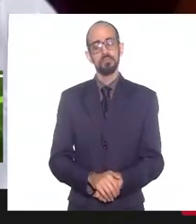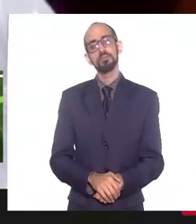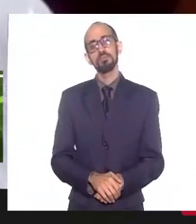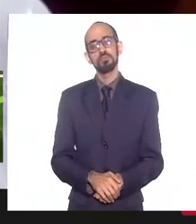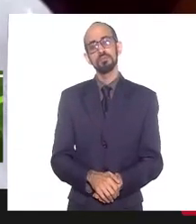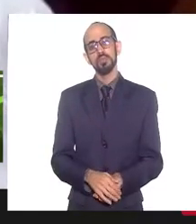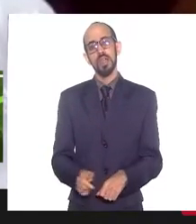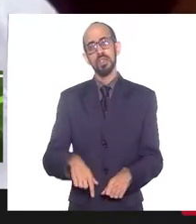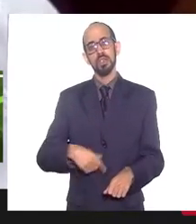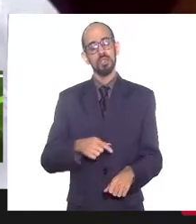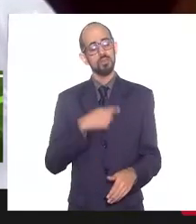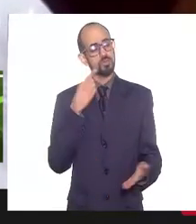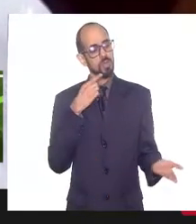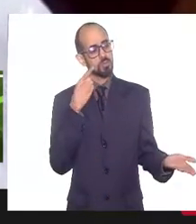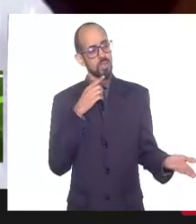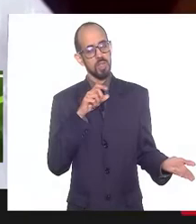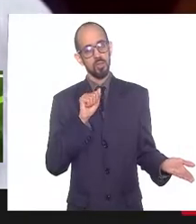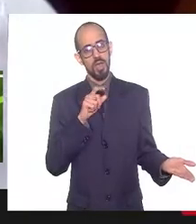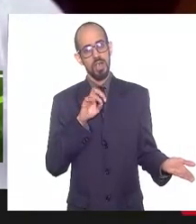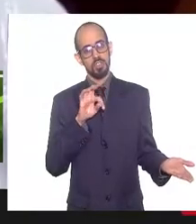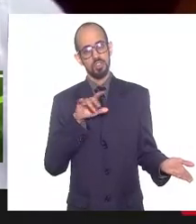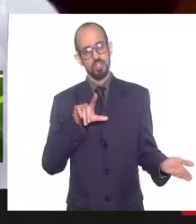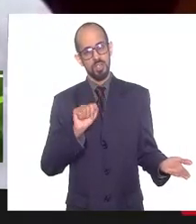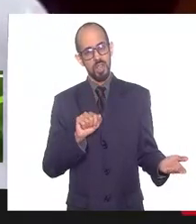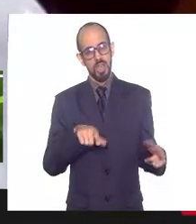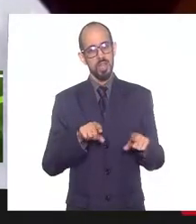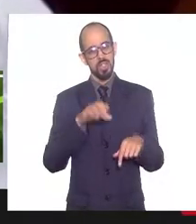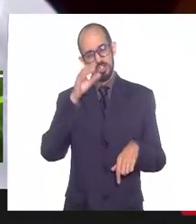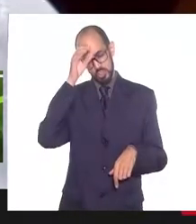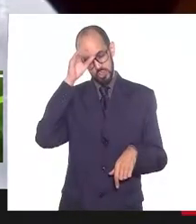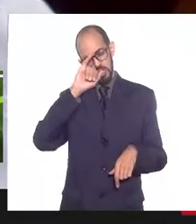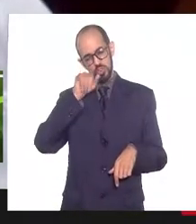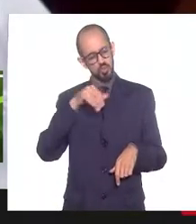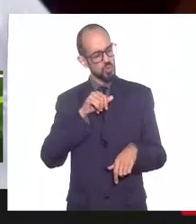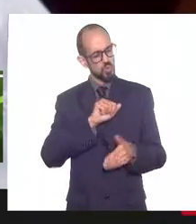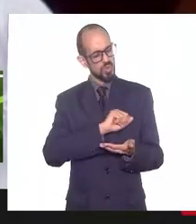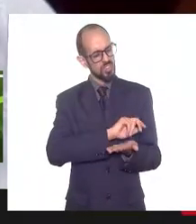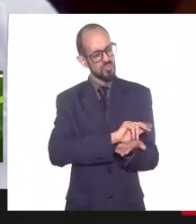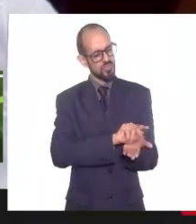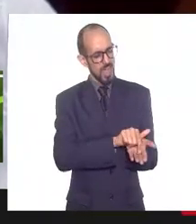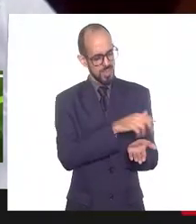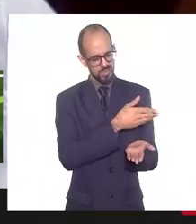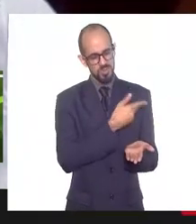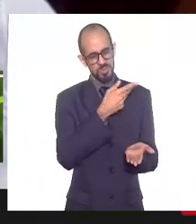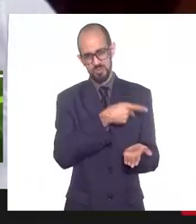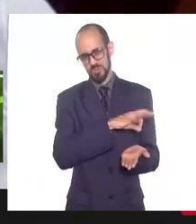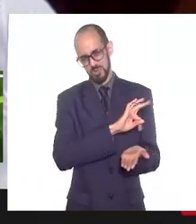Tanto do deputado Átila Nunes, quanto do Tia Ju, enfim, de todos.